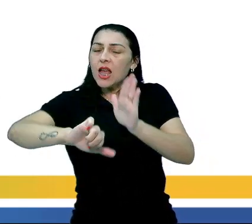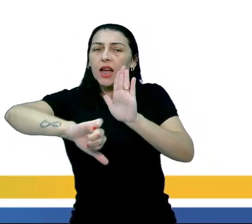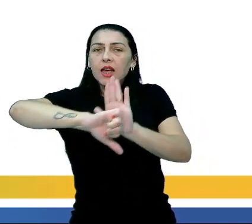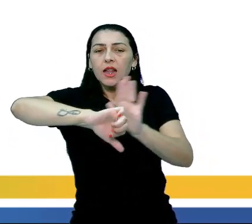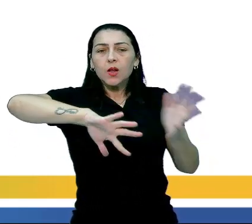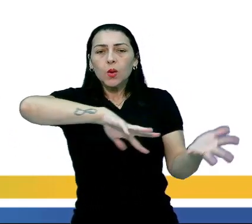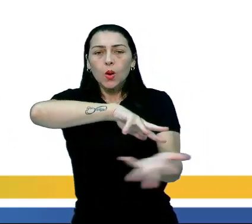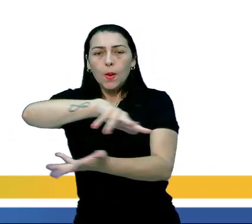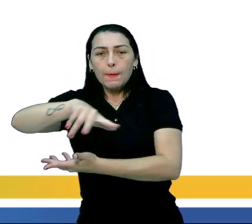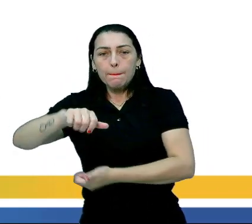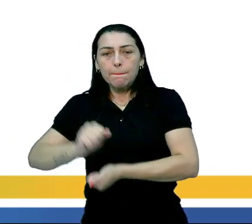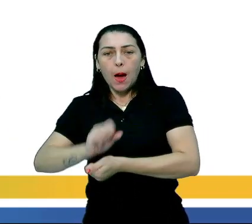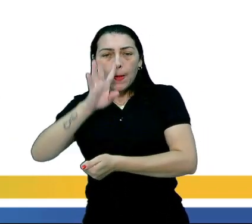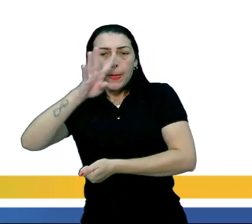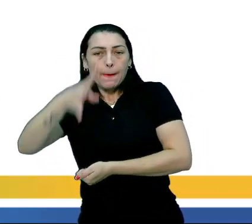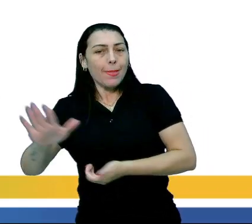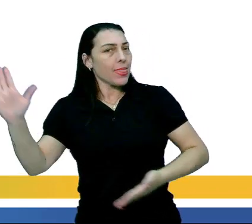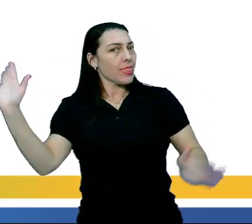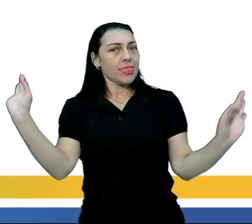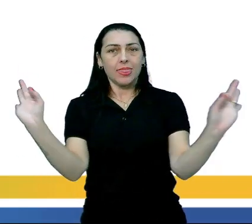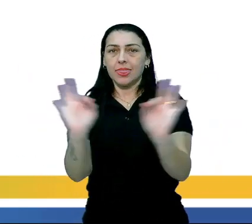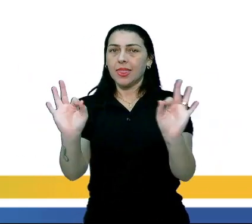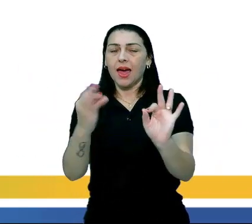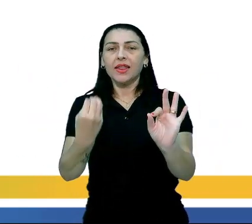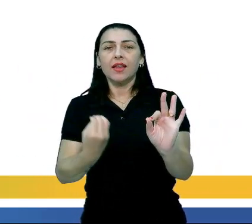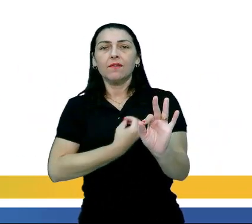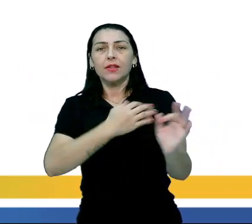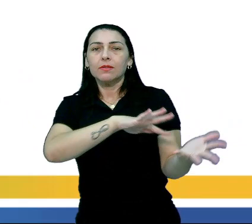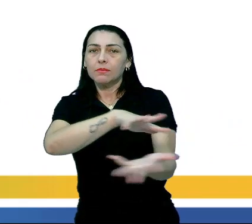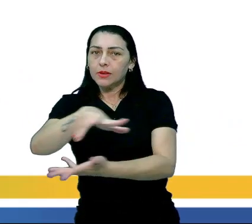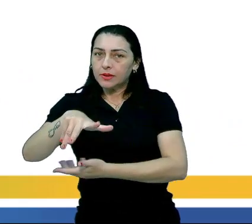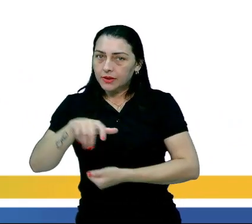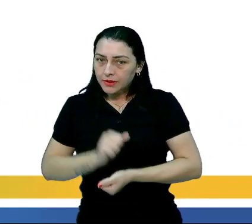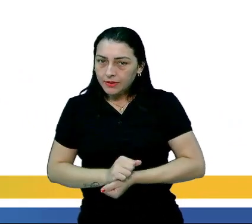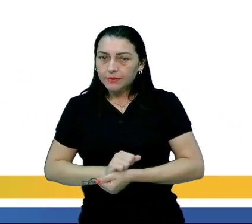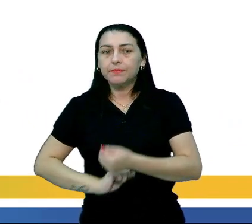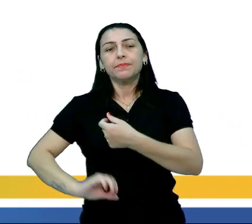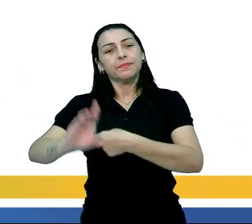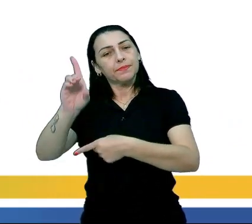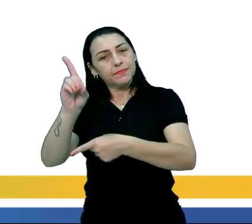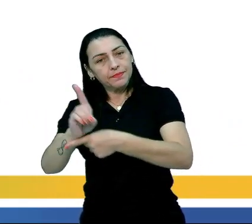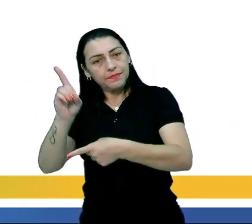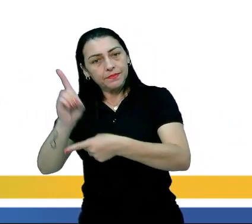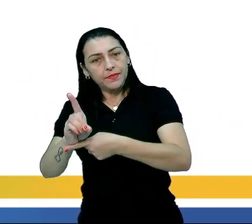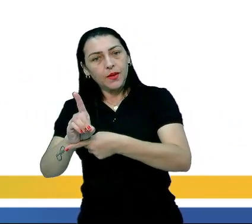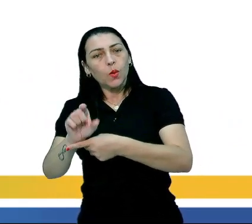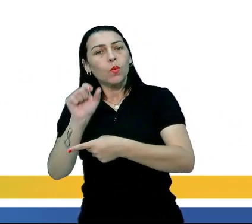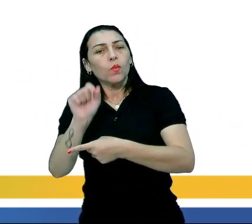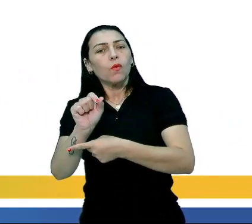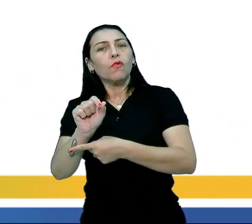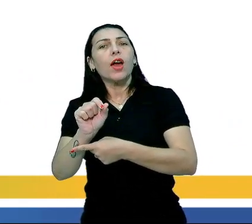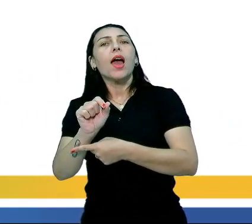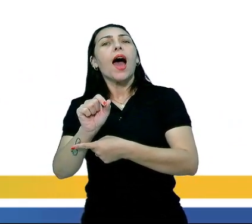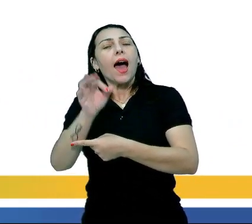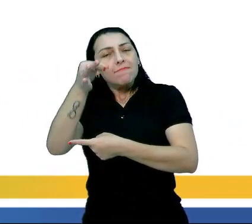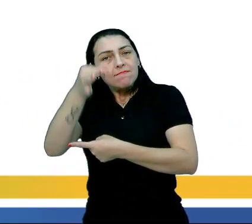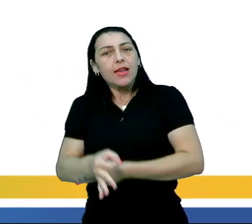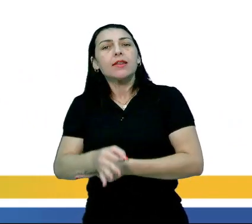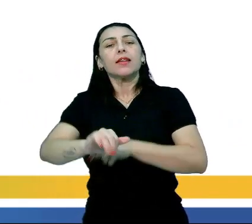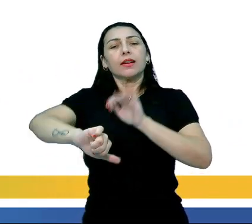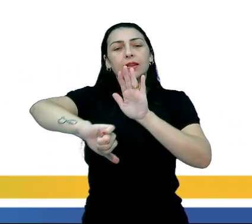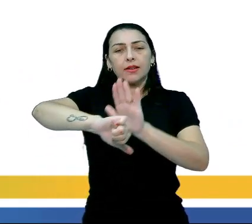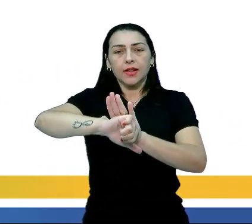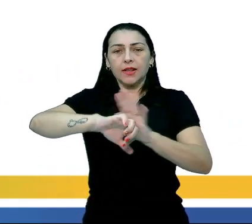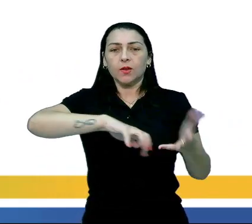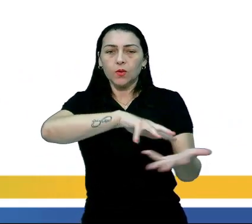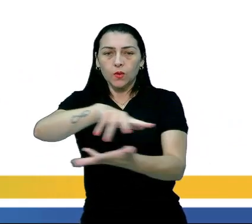que a crise global não ameaça a vida no planeta. D, confere à